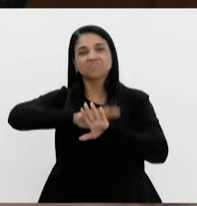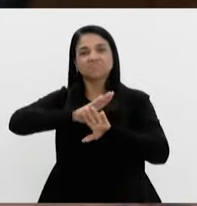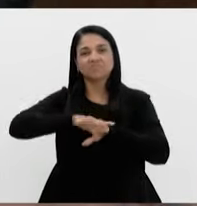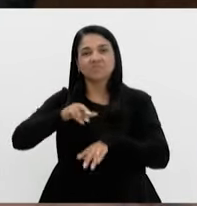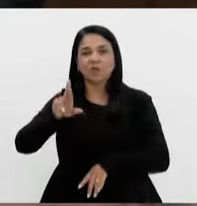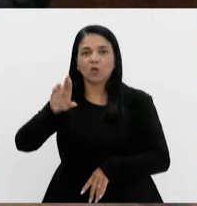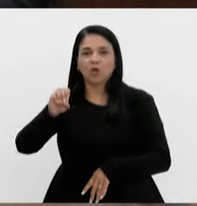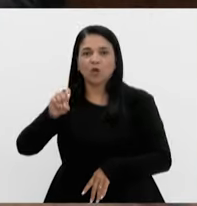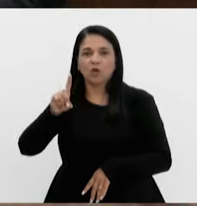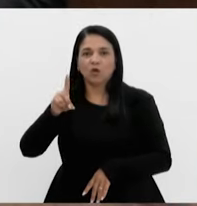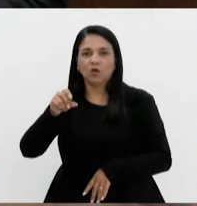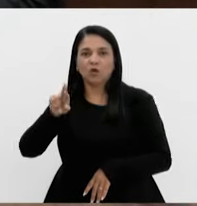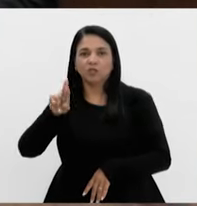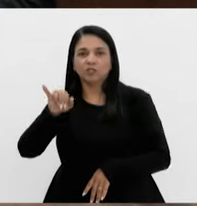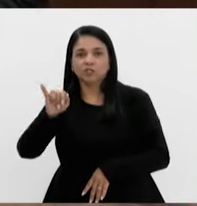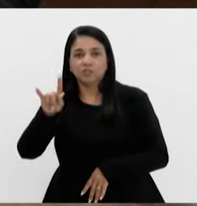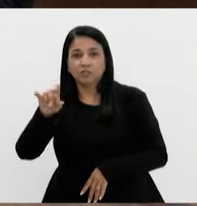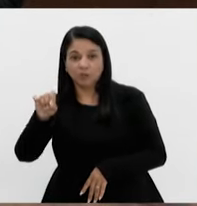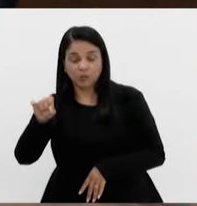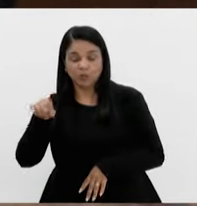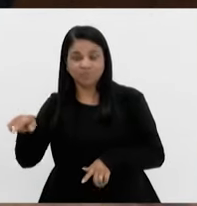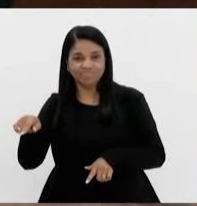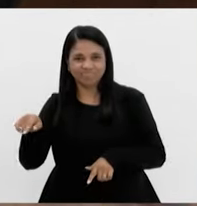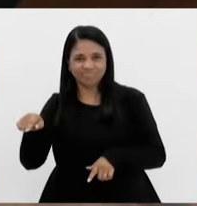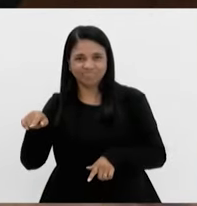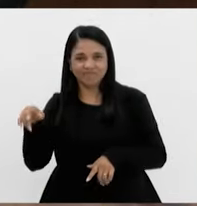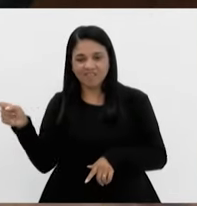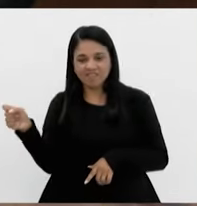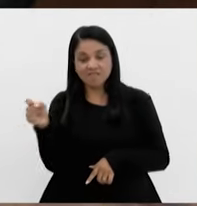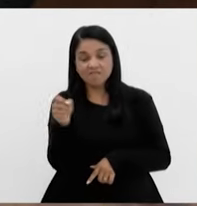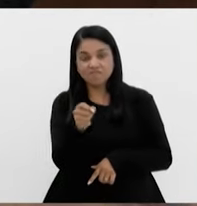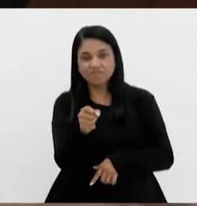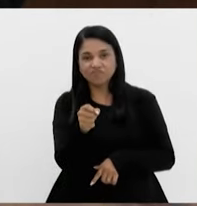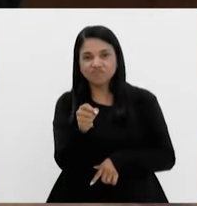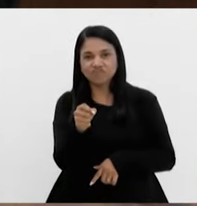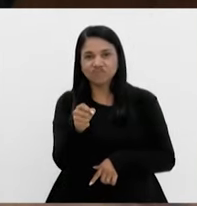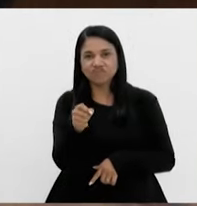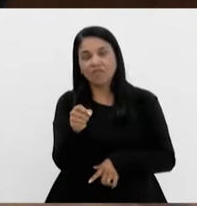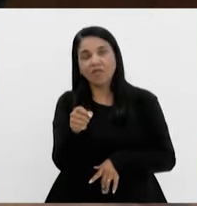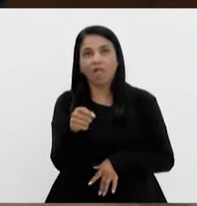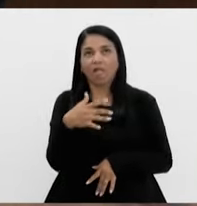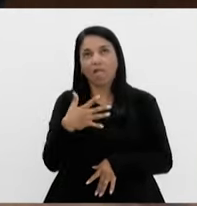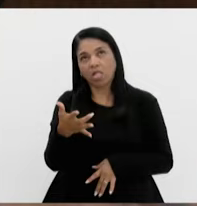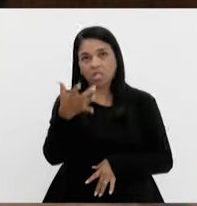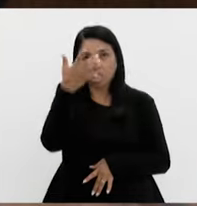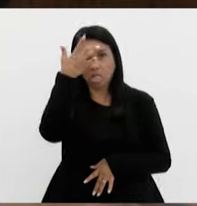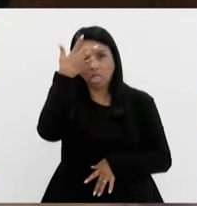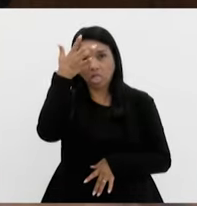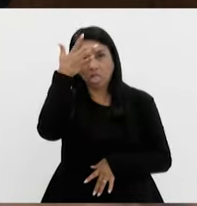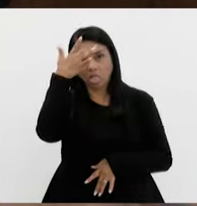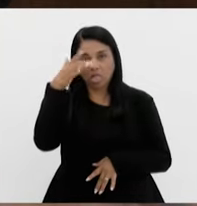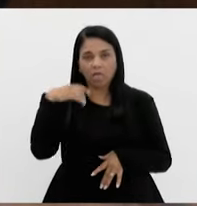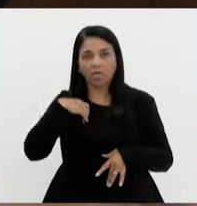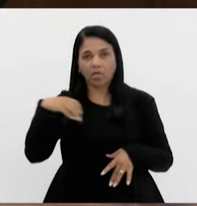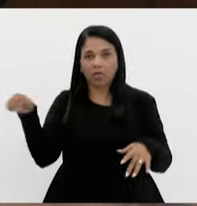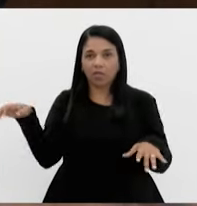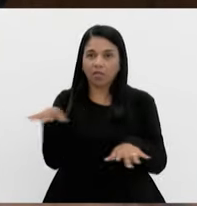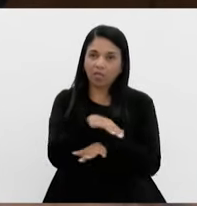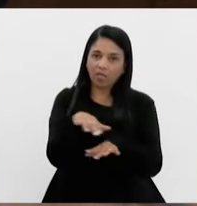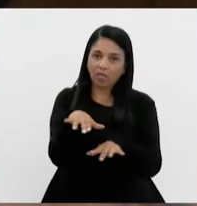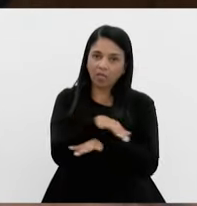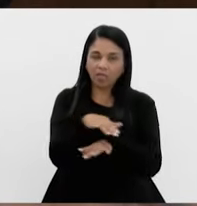figura meramente decorativa no cargo de prefeito decorativo e aí eu quero relembrar também a população de